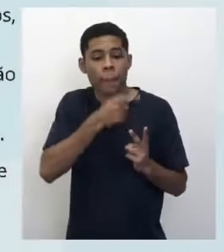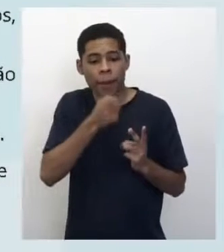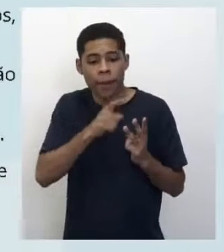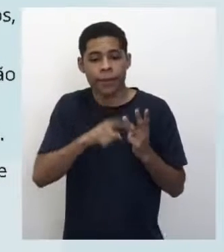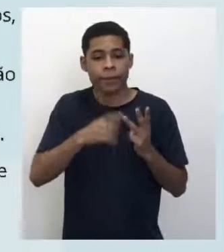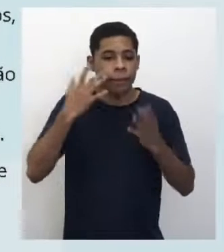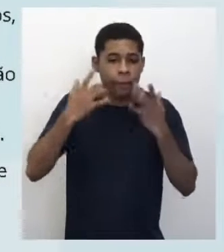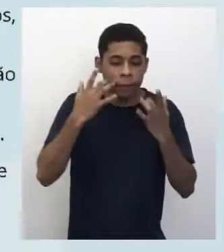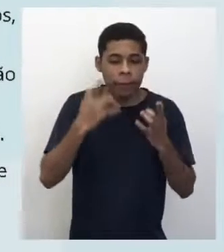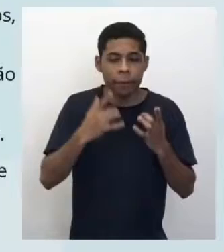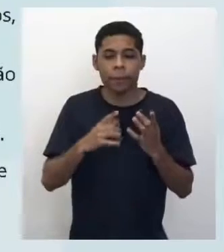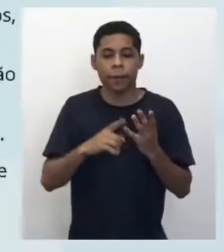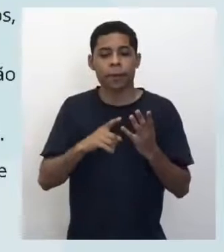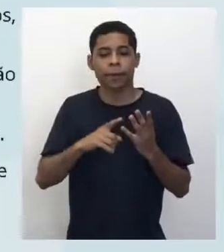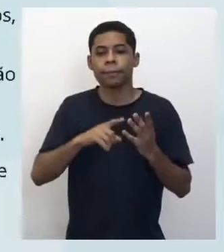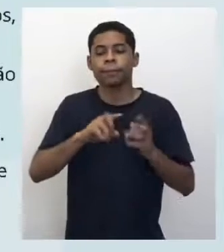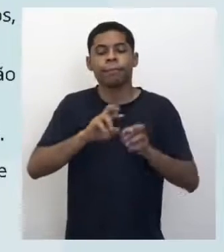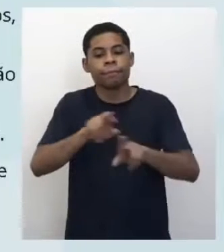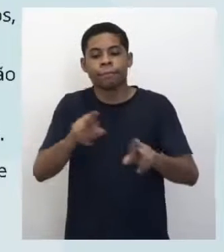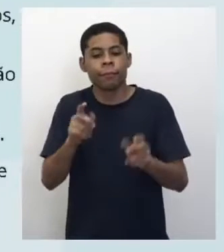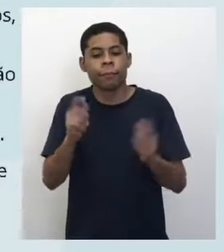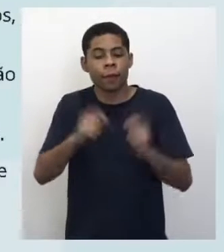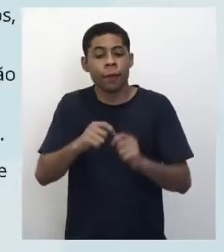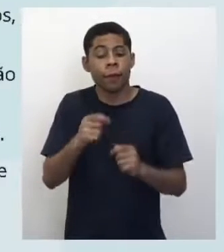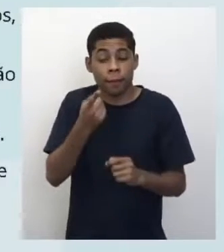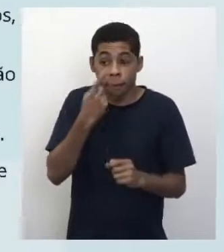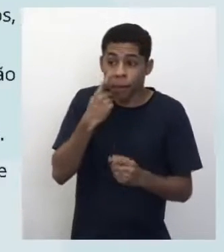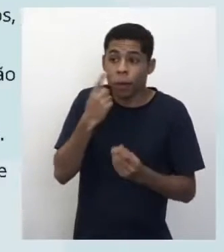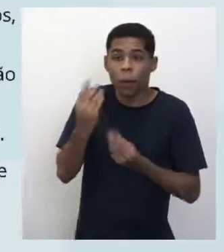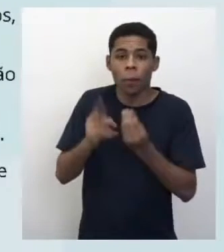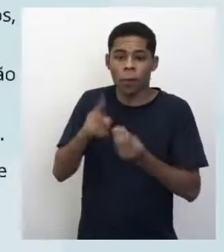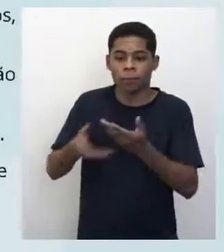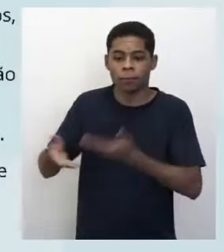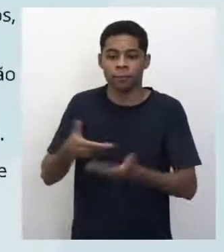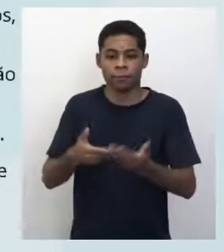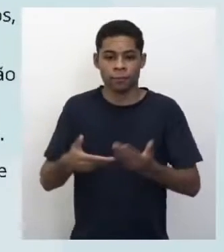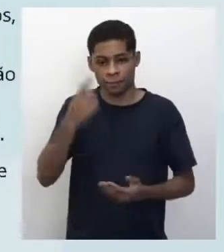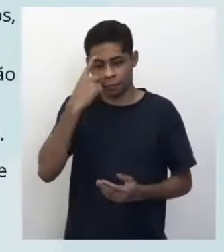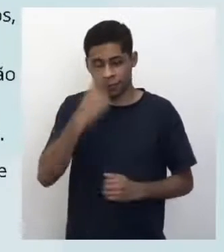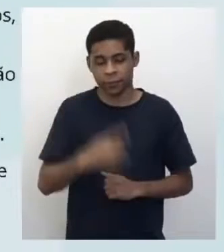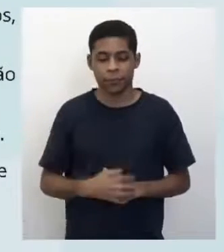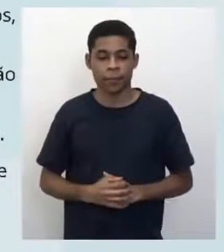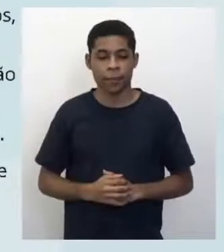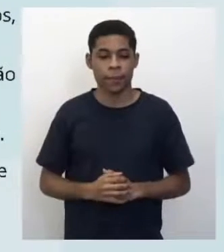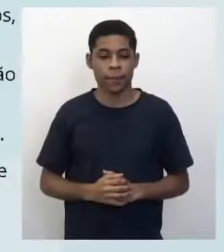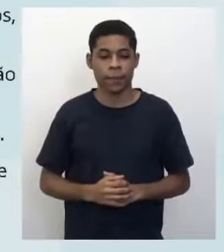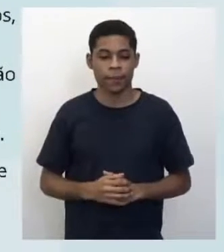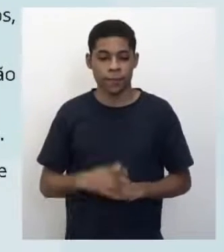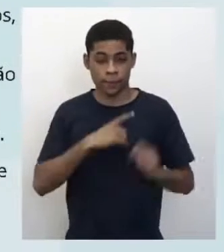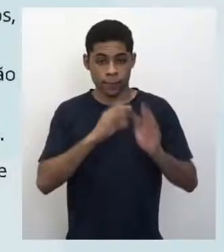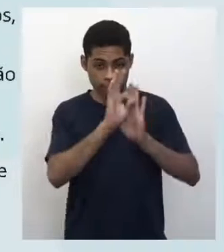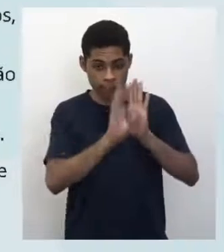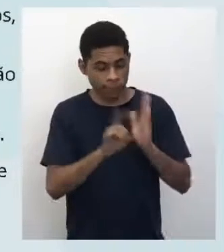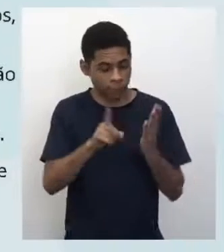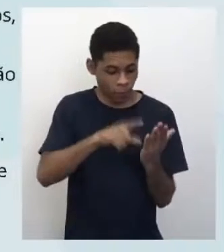num processo coletivo e colaborativo, ou seja, todo mundo junto, naquela chuva de ideias lá. Aí a gente pega o texto, escolhemos o texto, pegamos o texto e